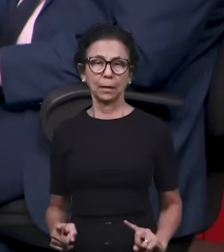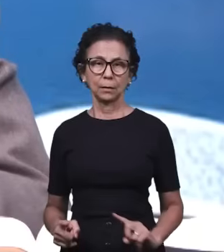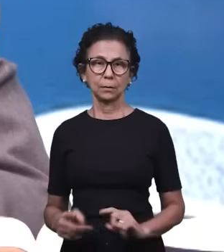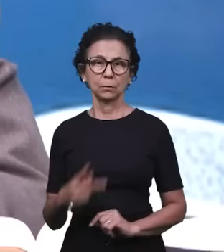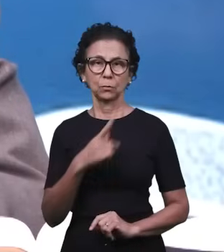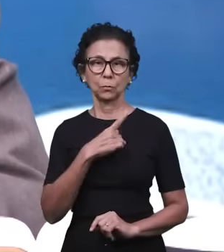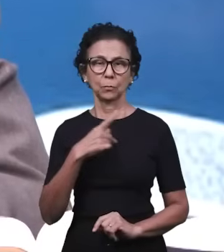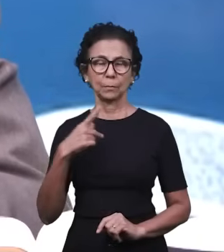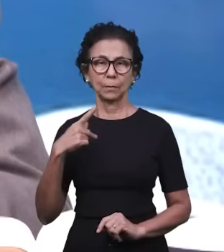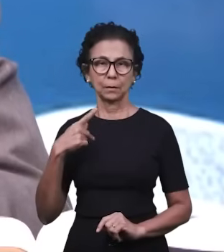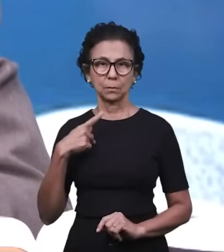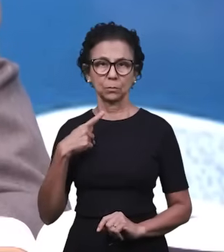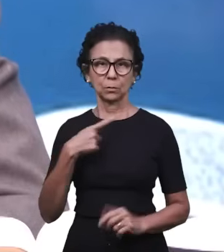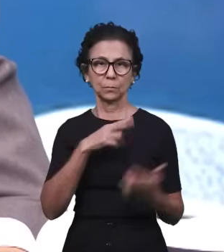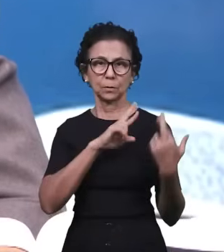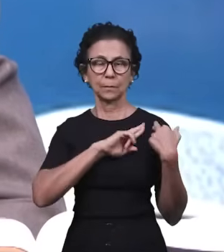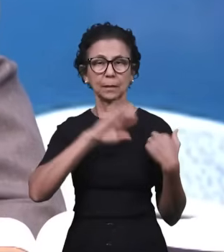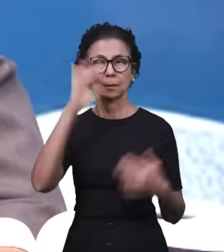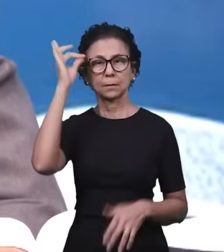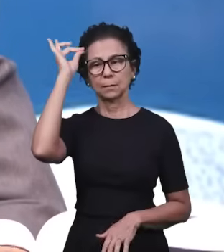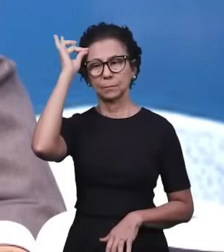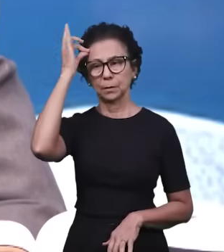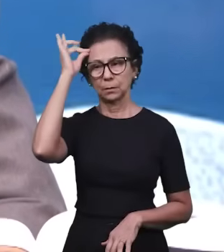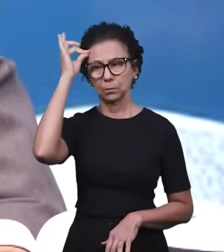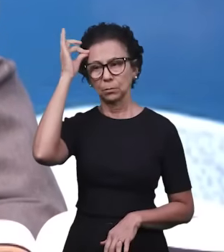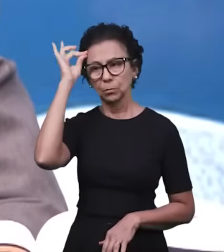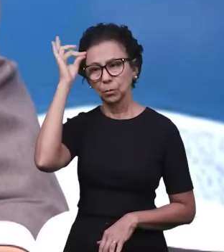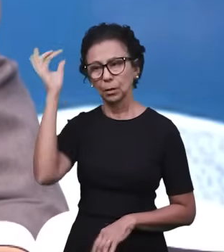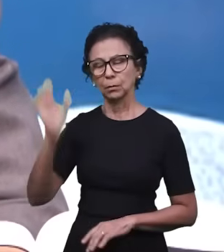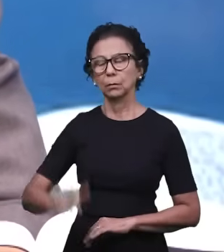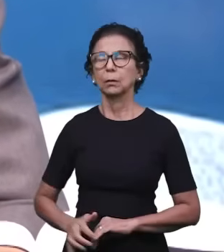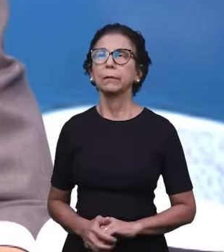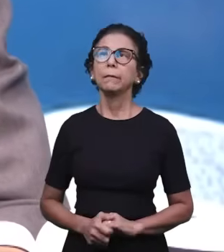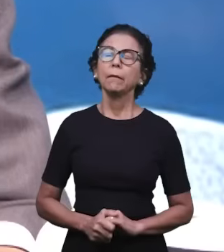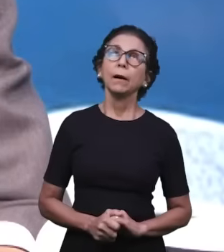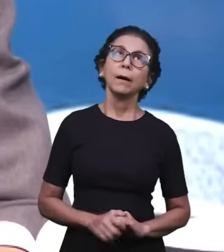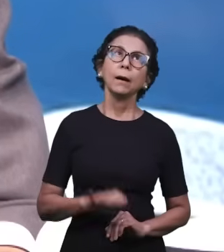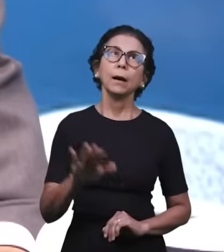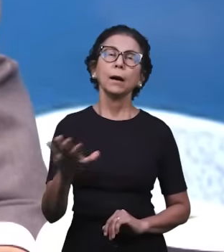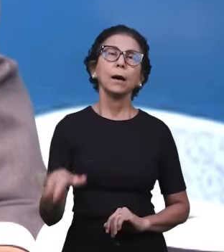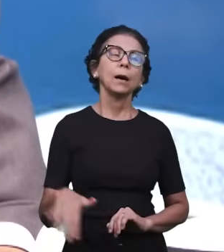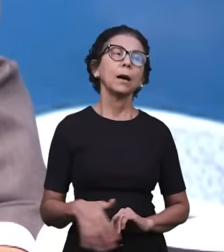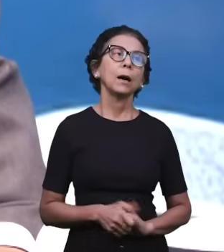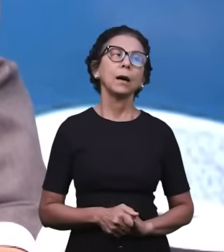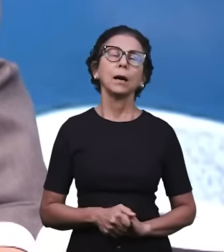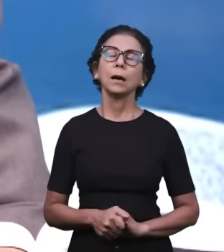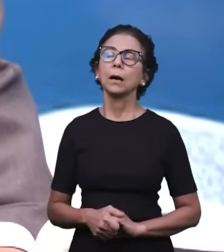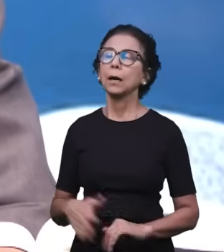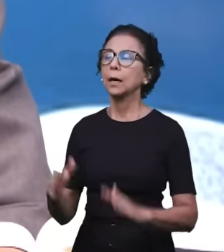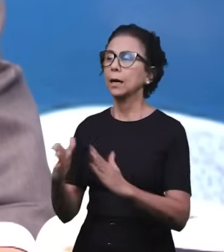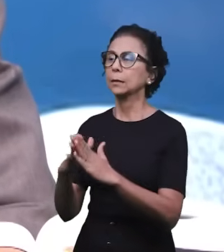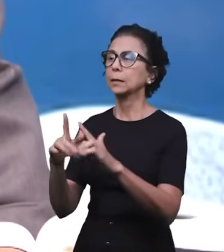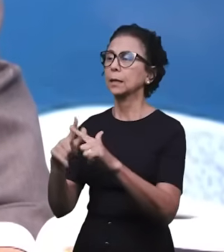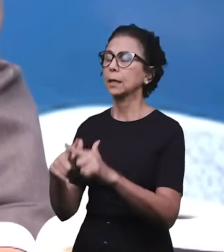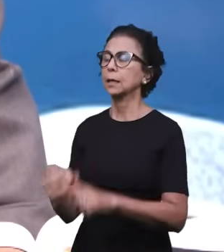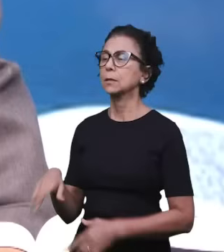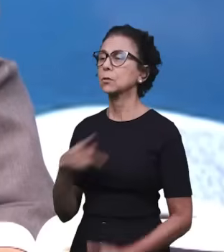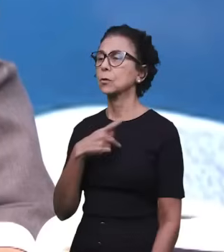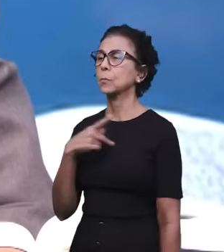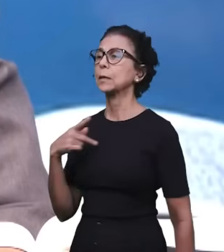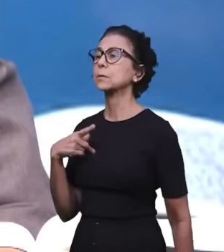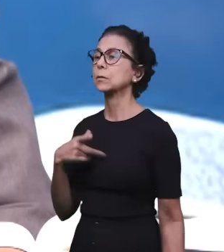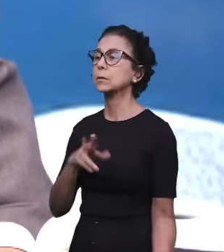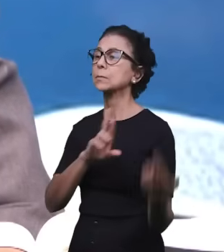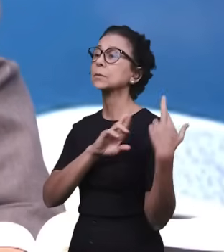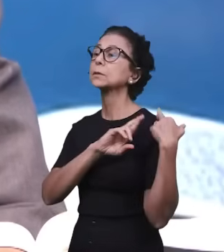é do ministério. Então, por quê? Porque quando nós falamos assim, o ministério da igreja, tal, assim. O que é